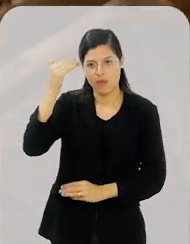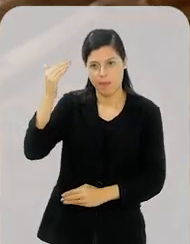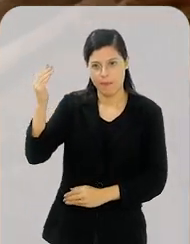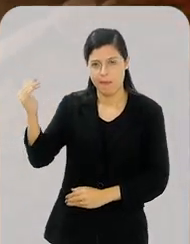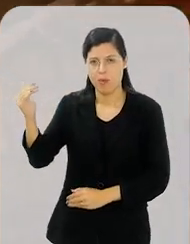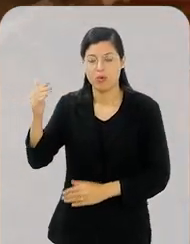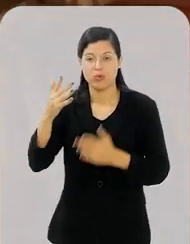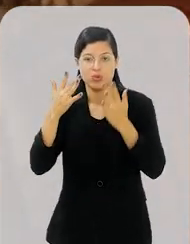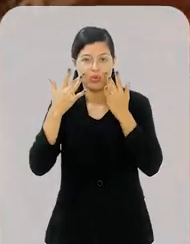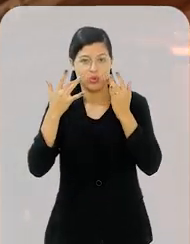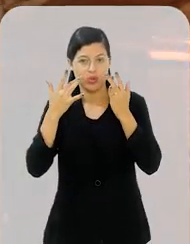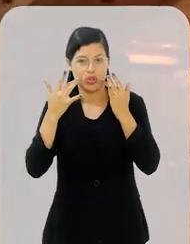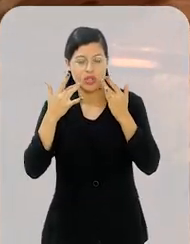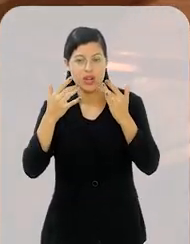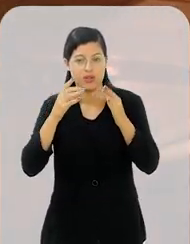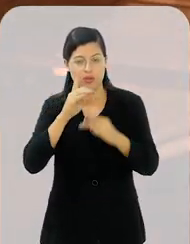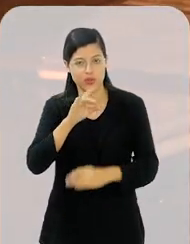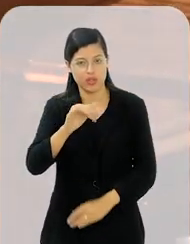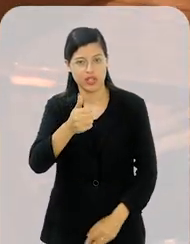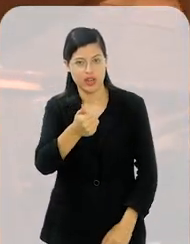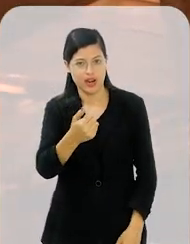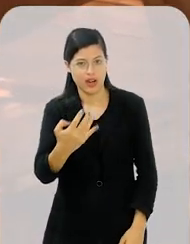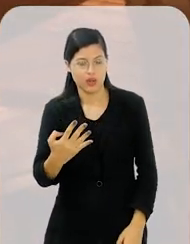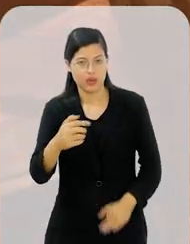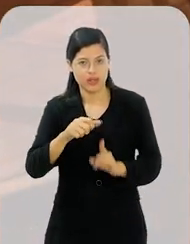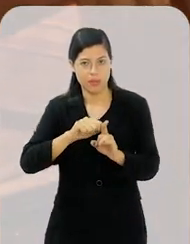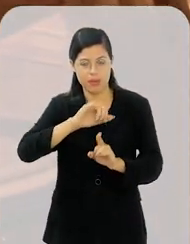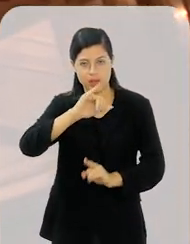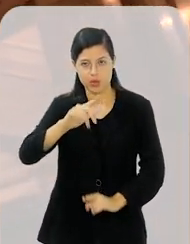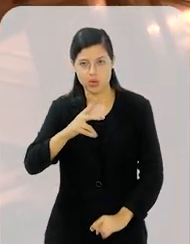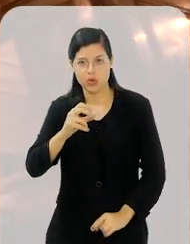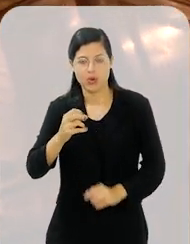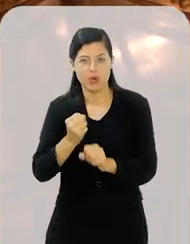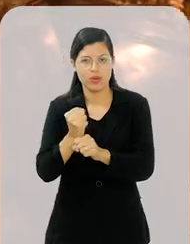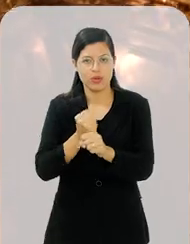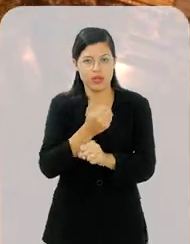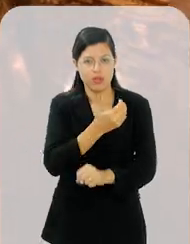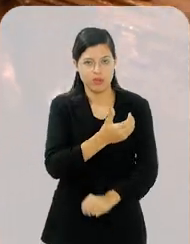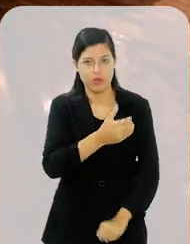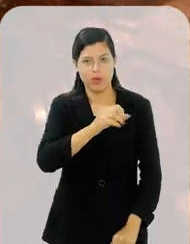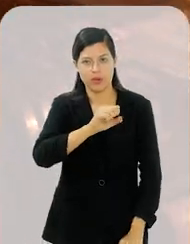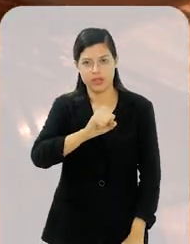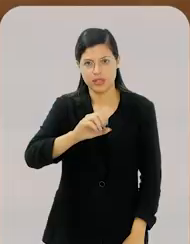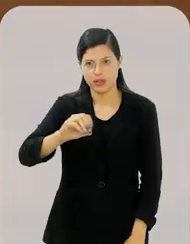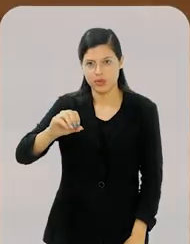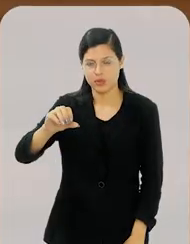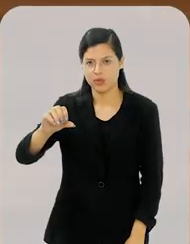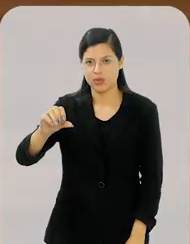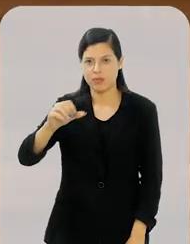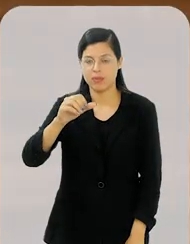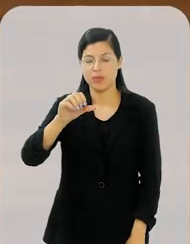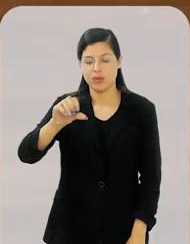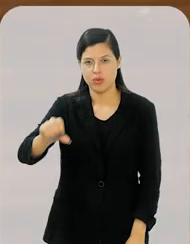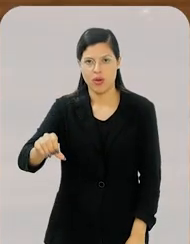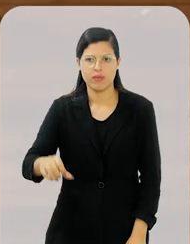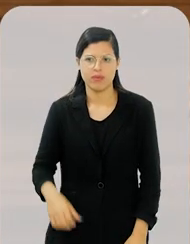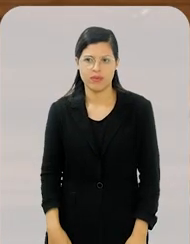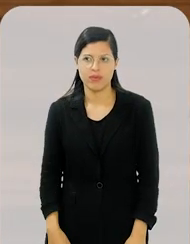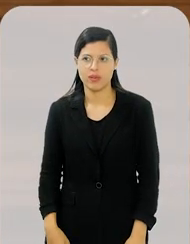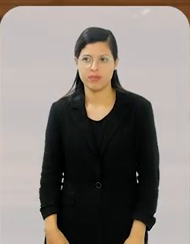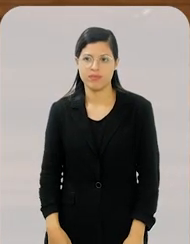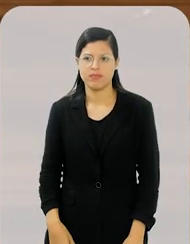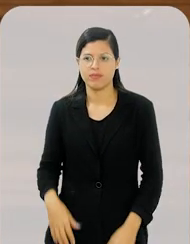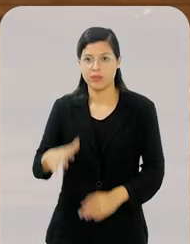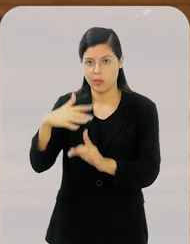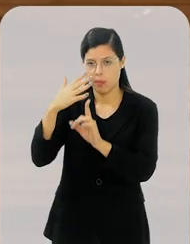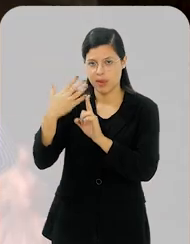brasileiros e internacionais. O teatro foi inaugurado no dia 14 de julho de 1909, em homenagem à Data Nacional